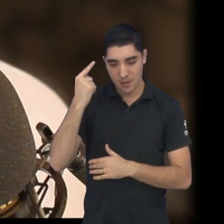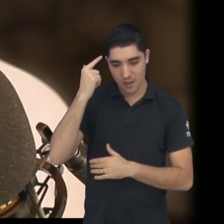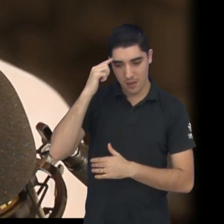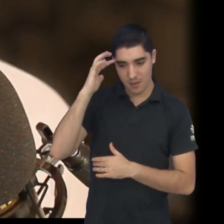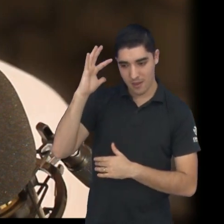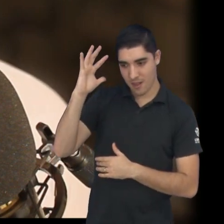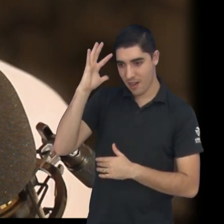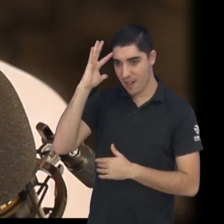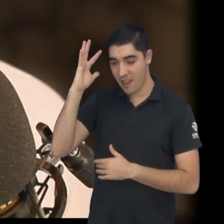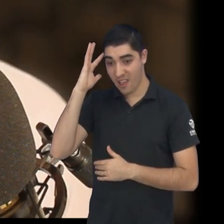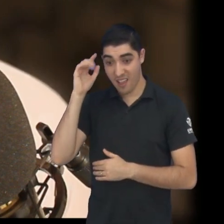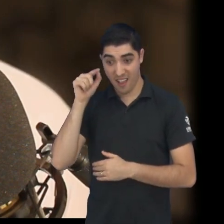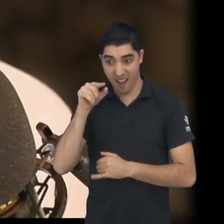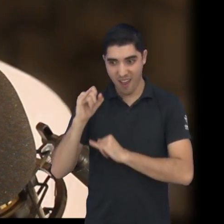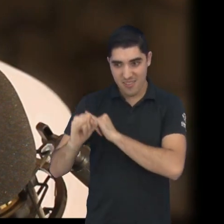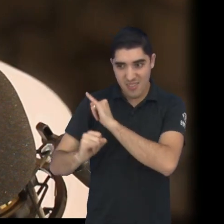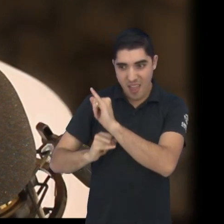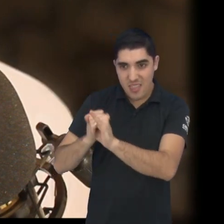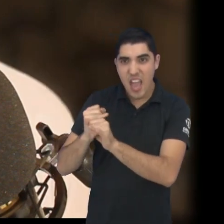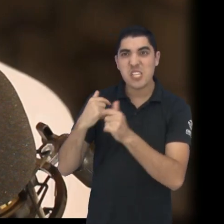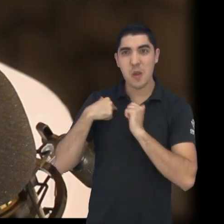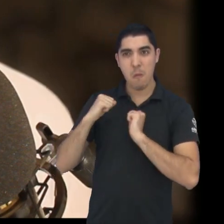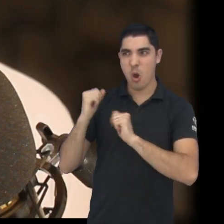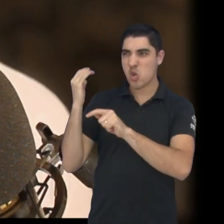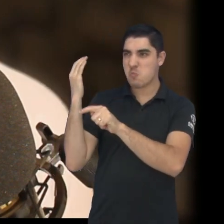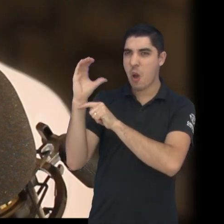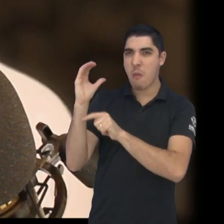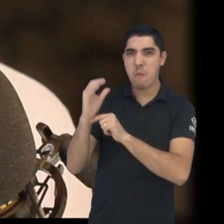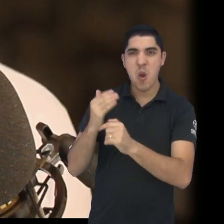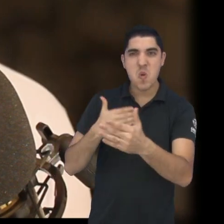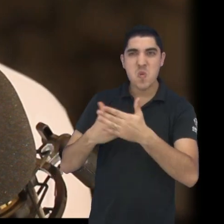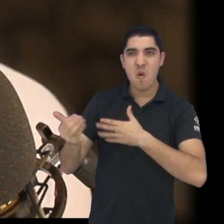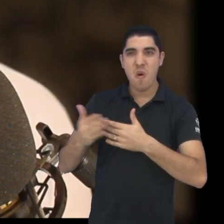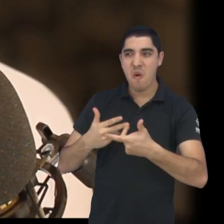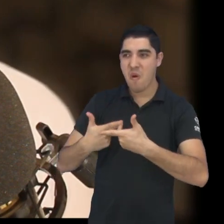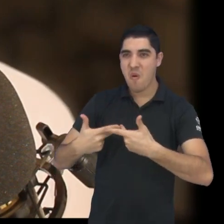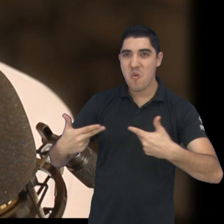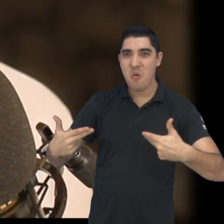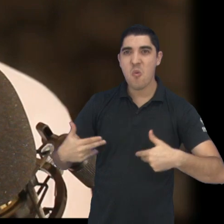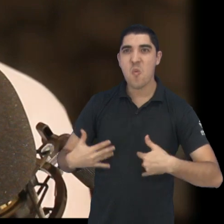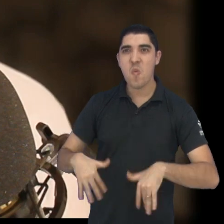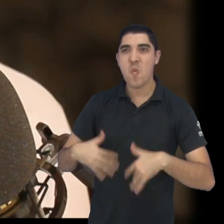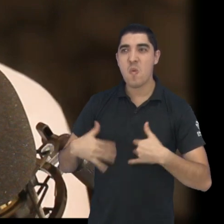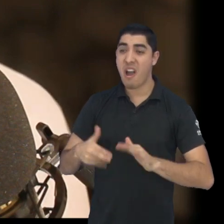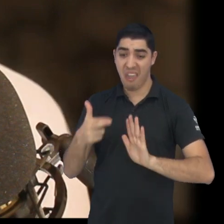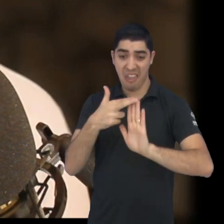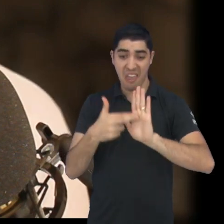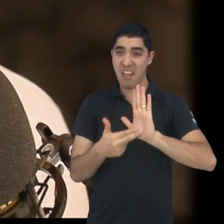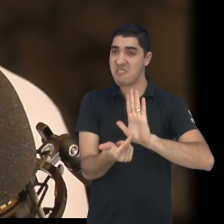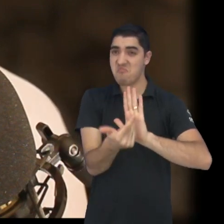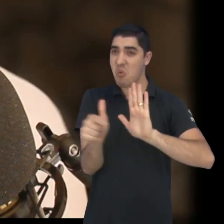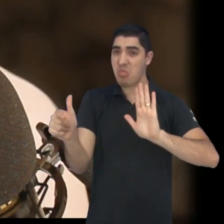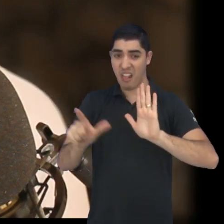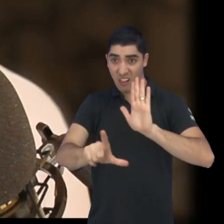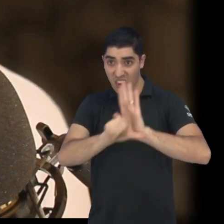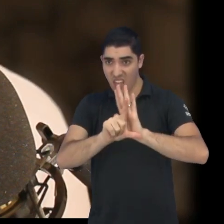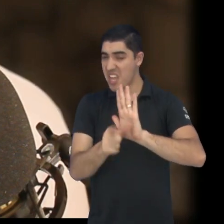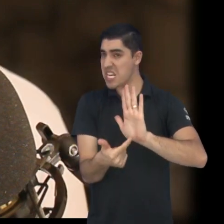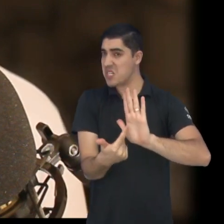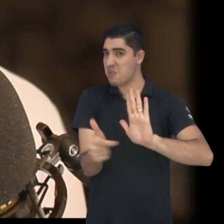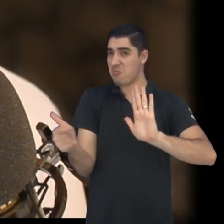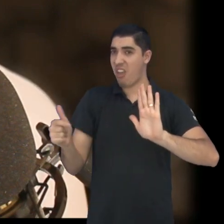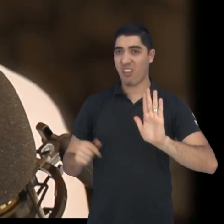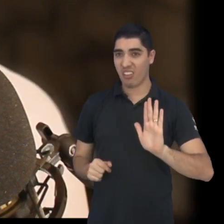que a internet é um local onde não existem regras, ou as regras são diferentes, um local onde eu posso ser quem